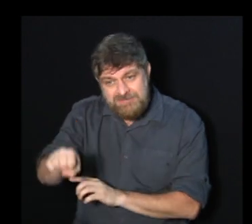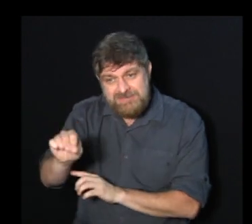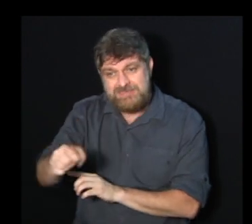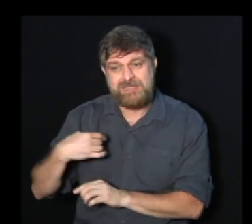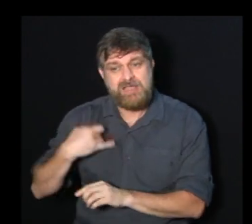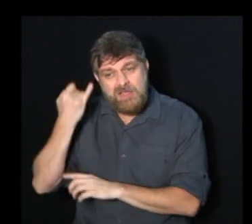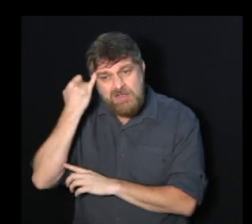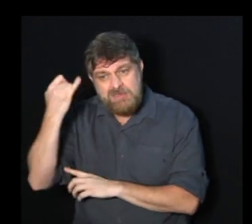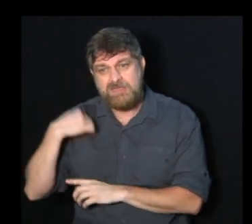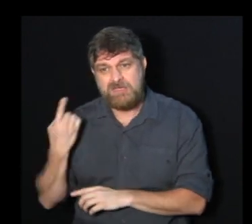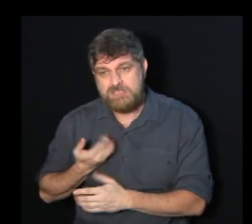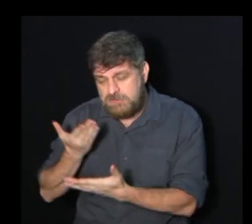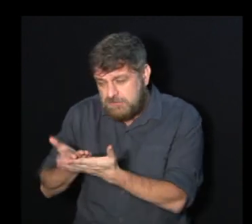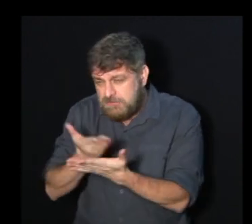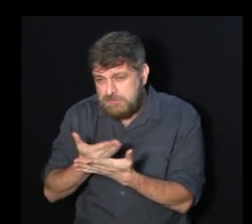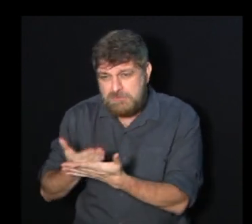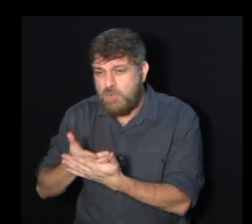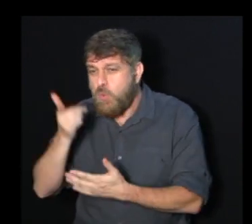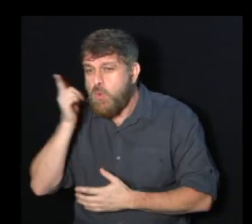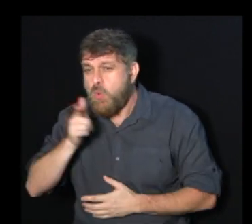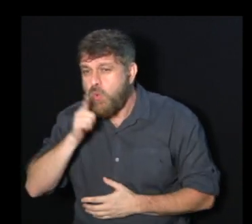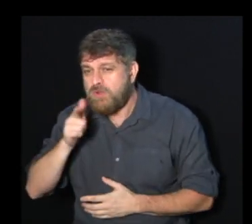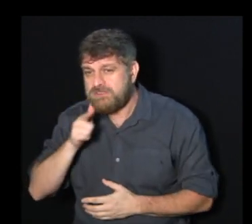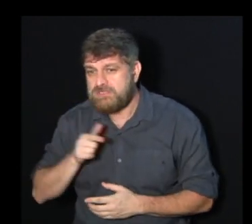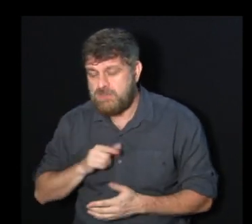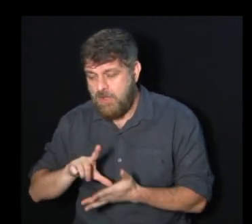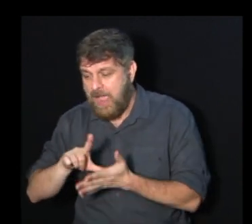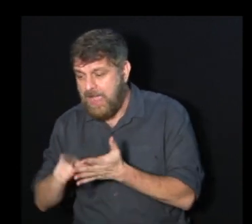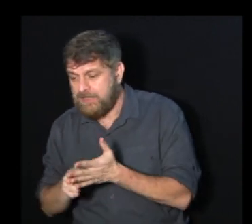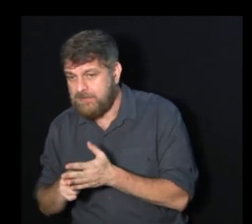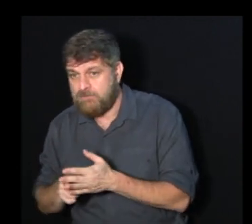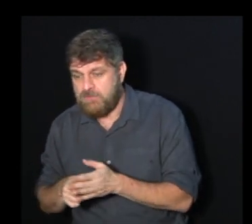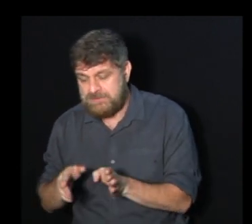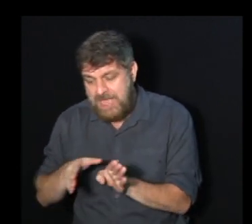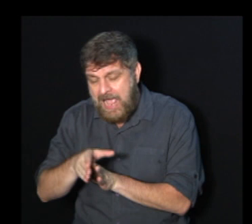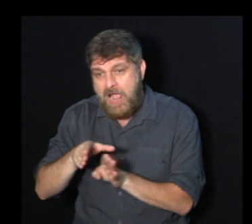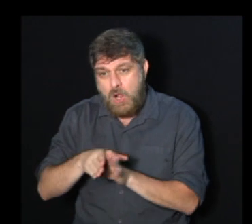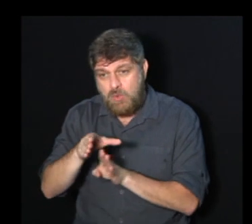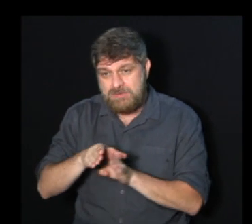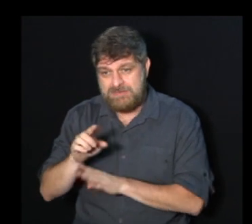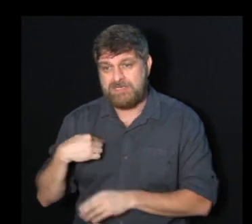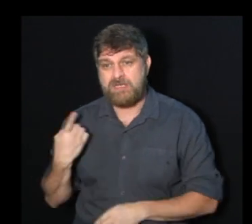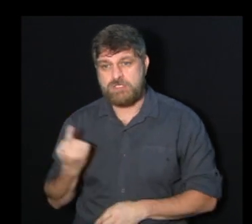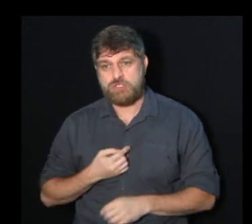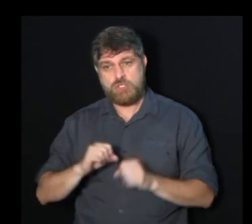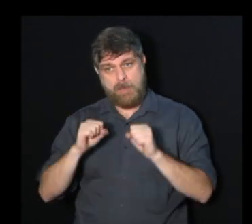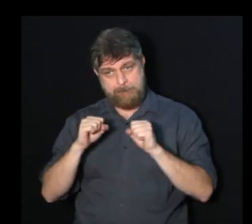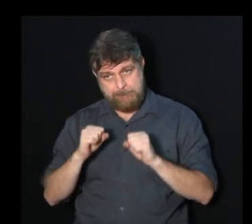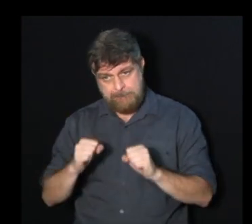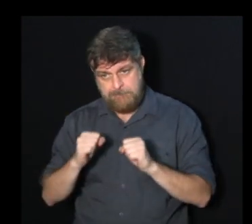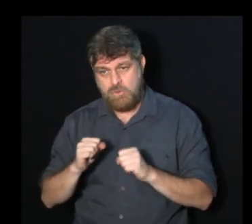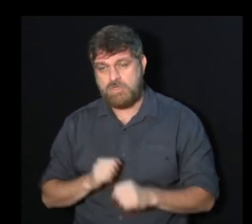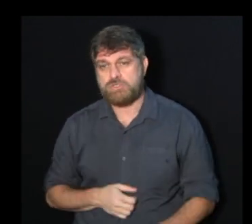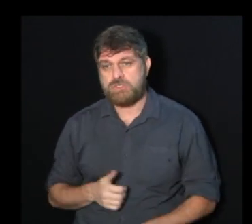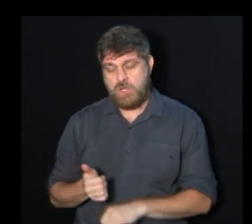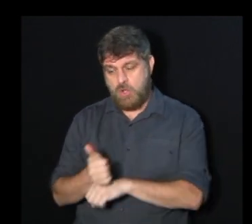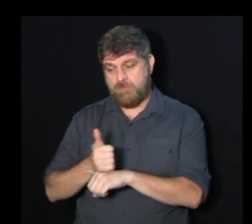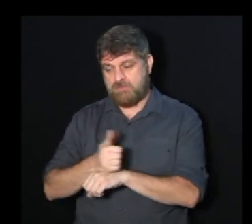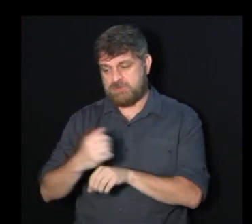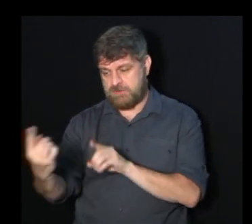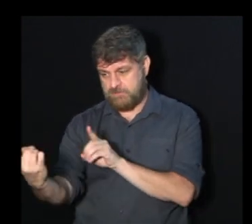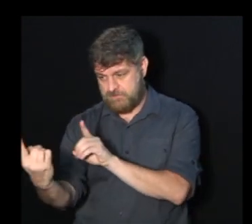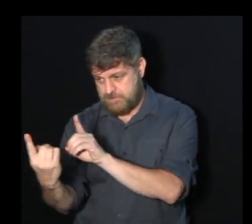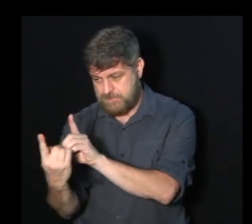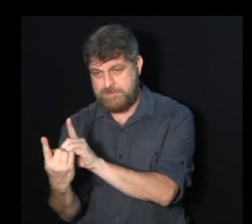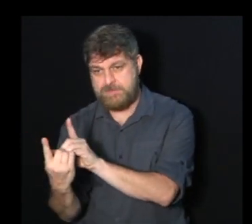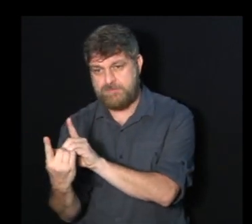ideia é que a gente estude muito, porque eu consigo indicar outras terapias. Então, o nosso conselho permite que esse paciente chegue até a